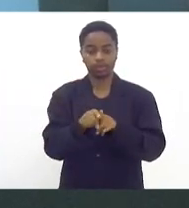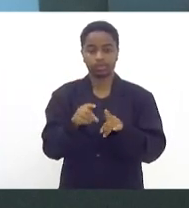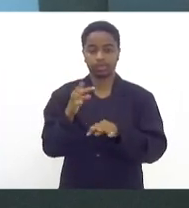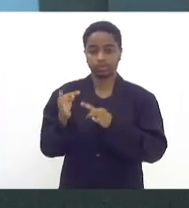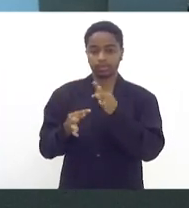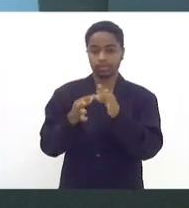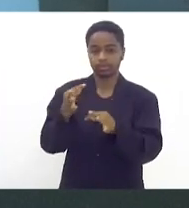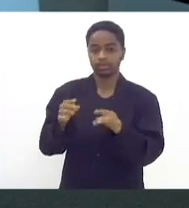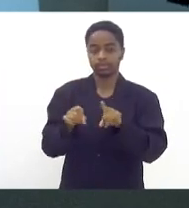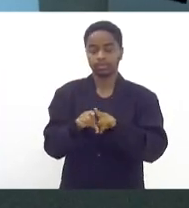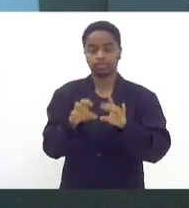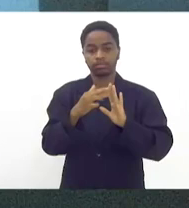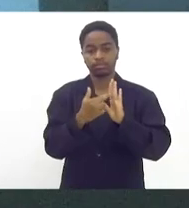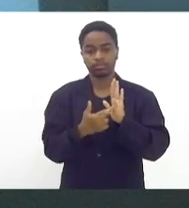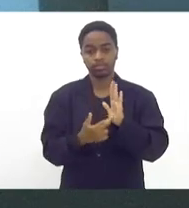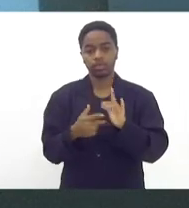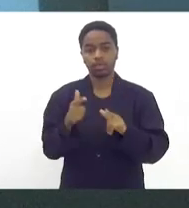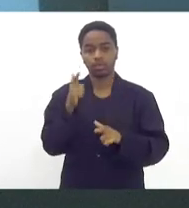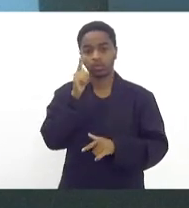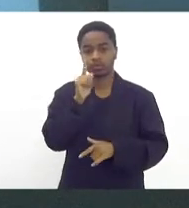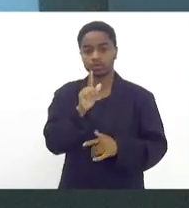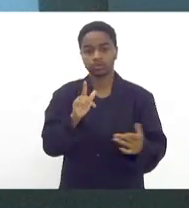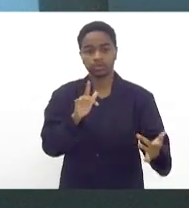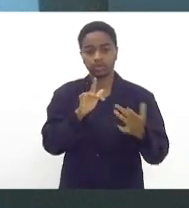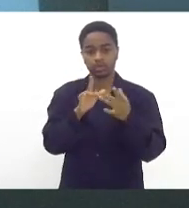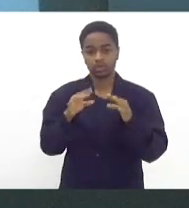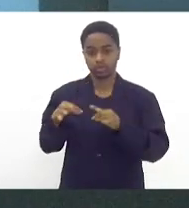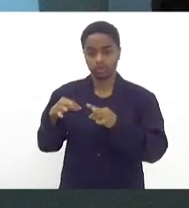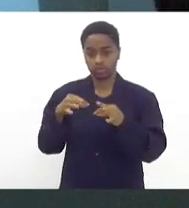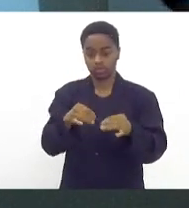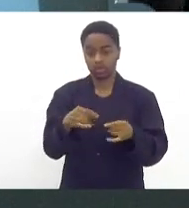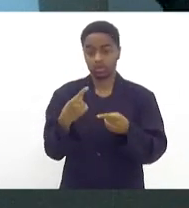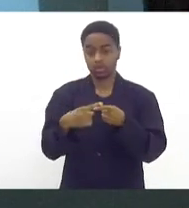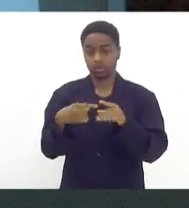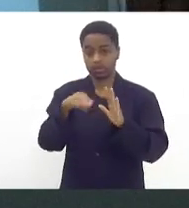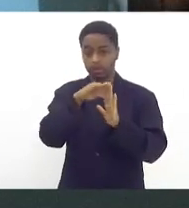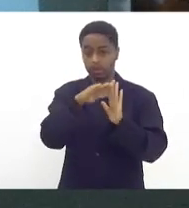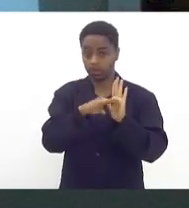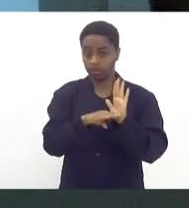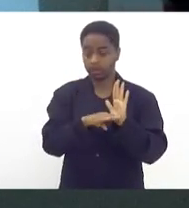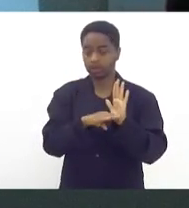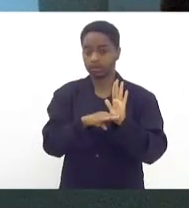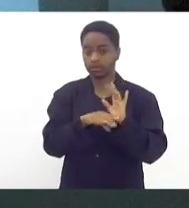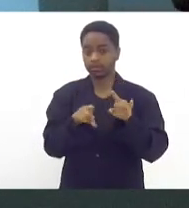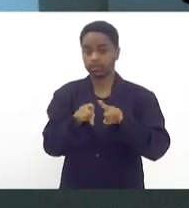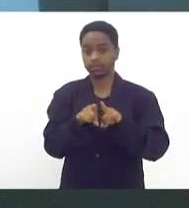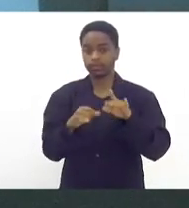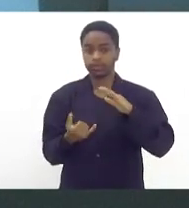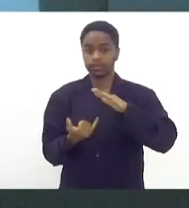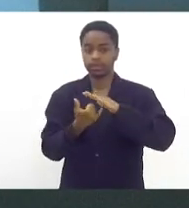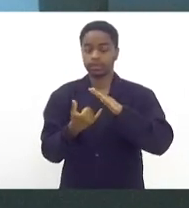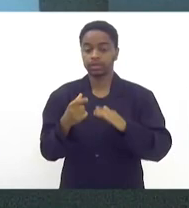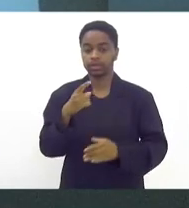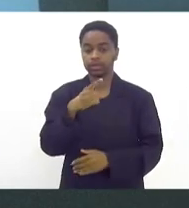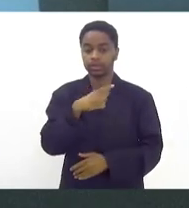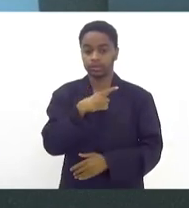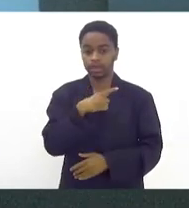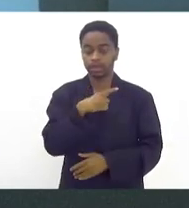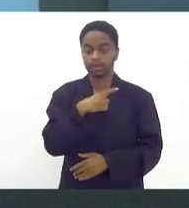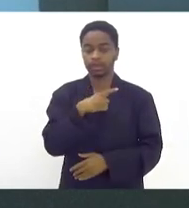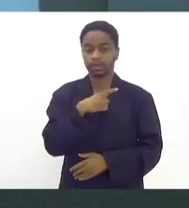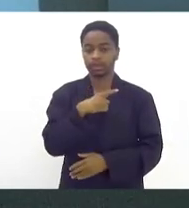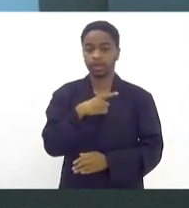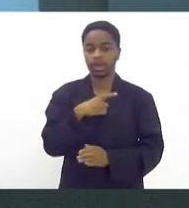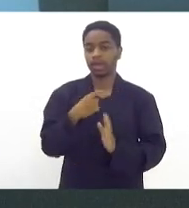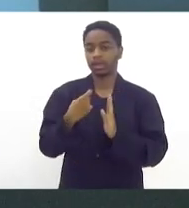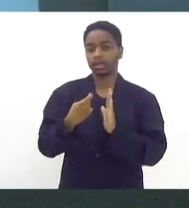regulação que atinja o Todo essa esse programa esse Instituto tem uma alta taxa